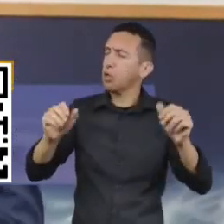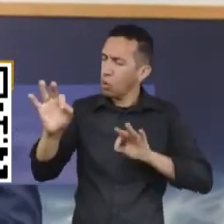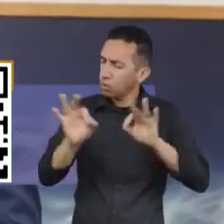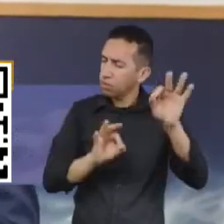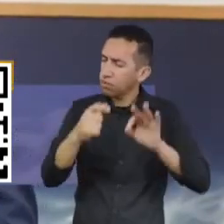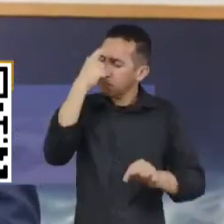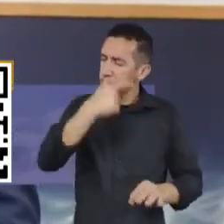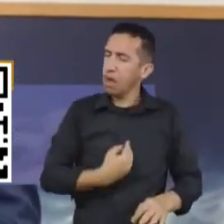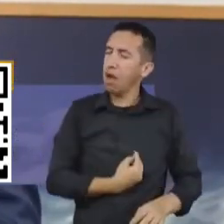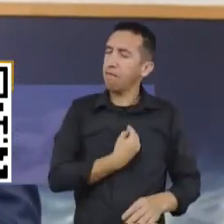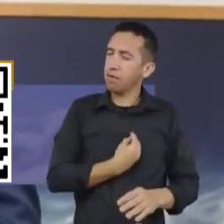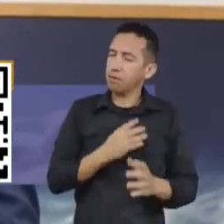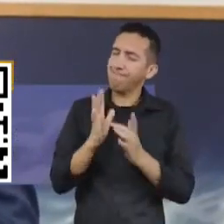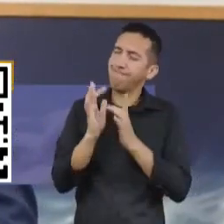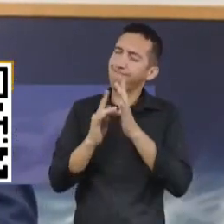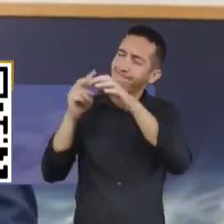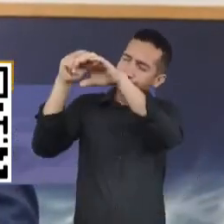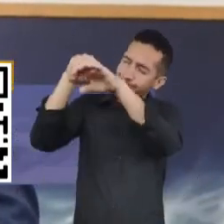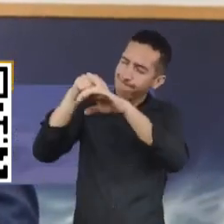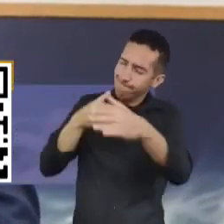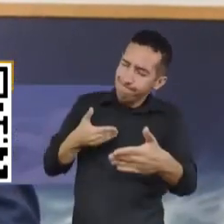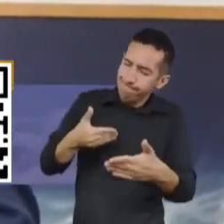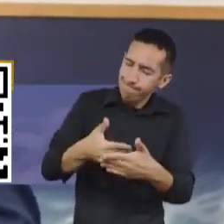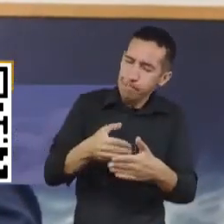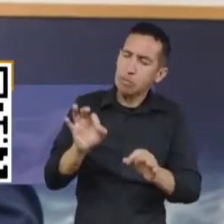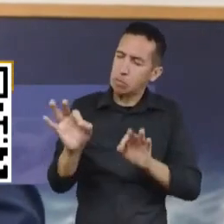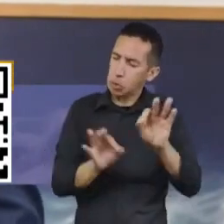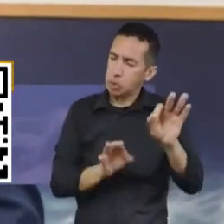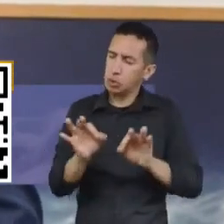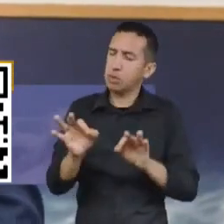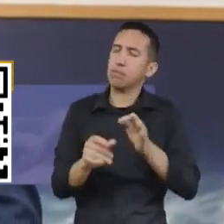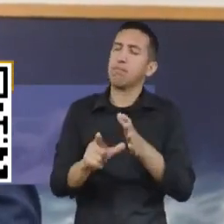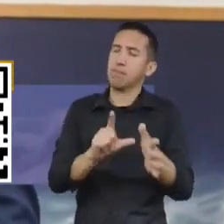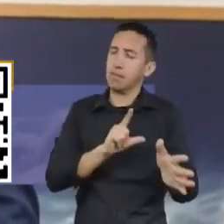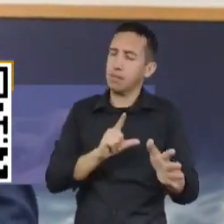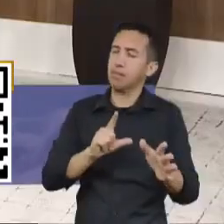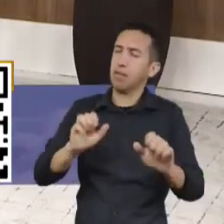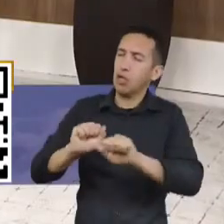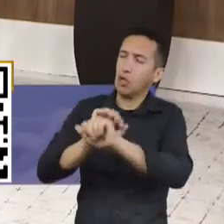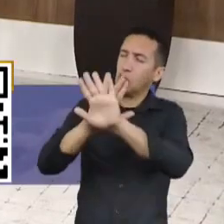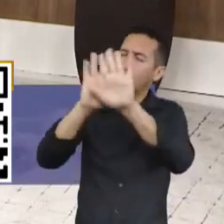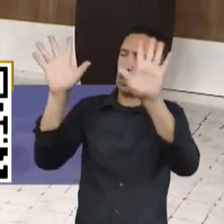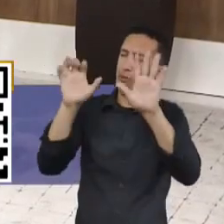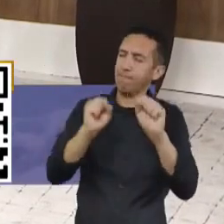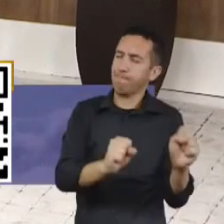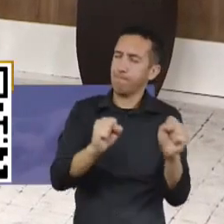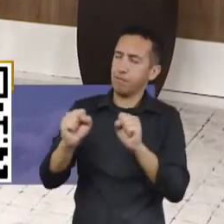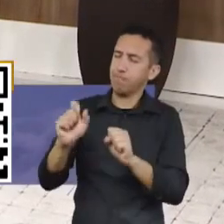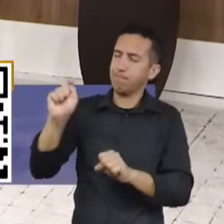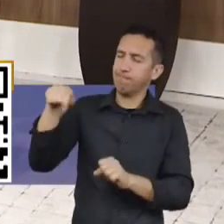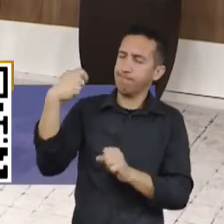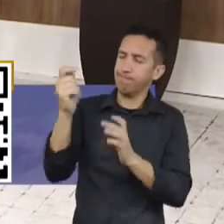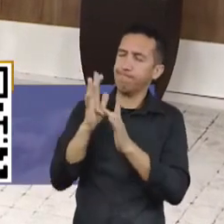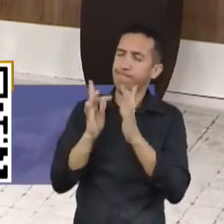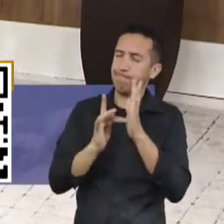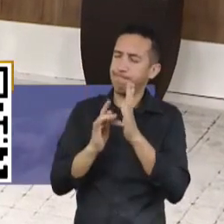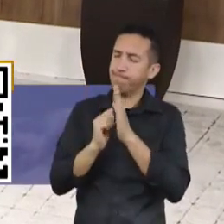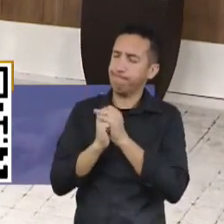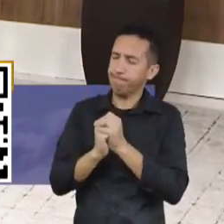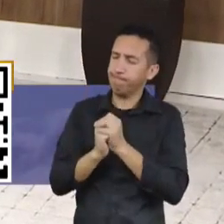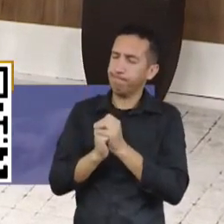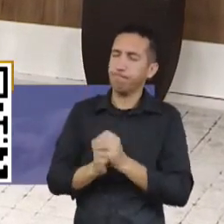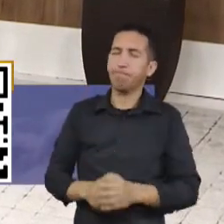preparar ainda mais para o grande dia da sua volta em Glória e Majestade em nome de Jesus amém